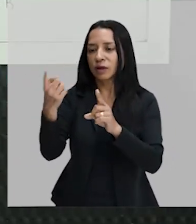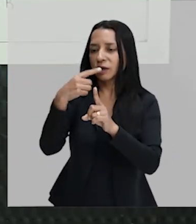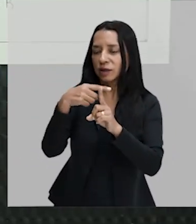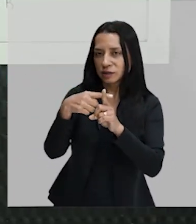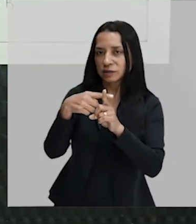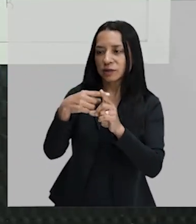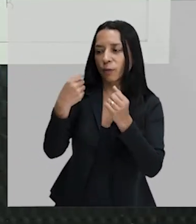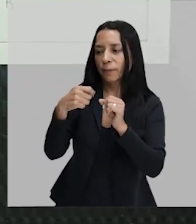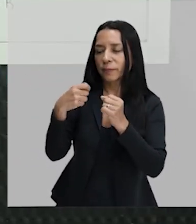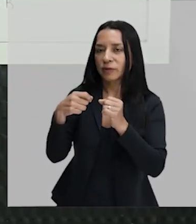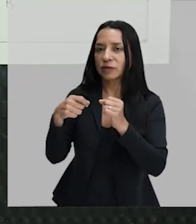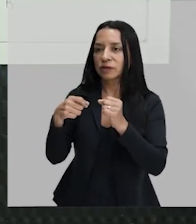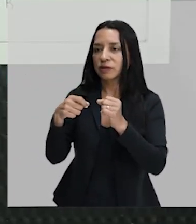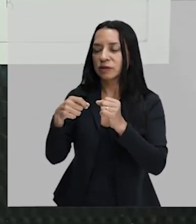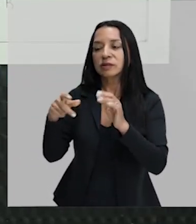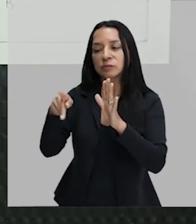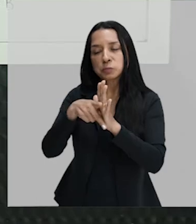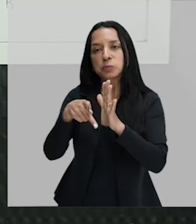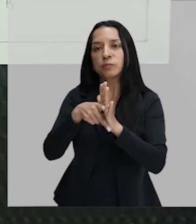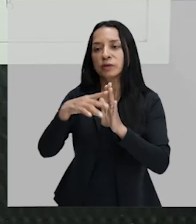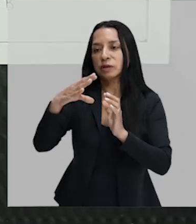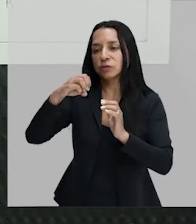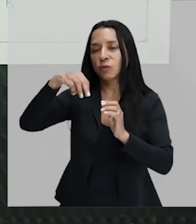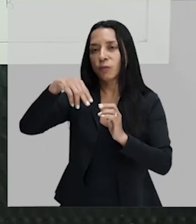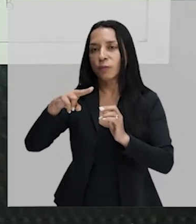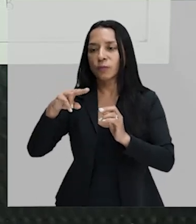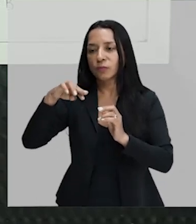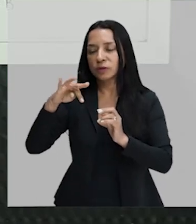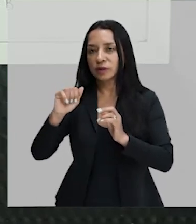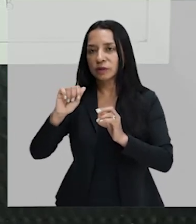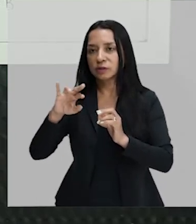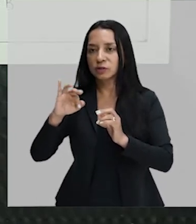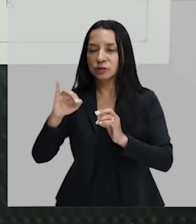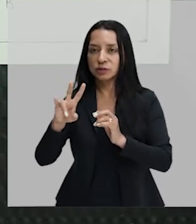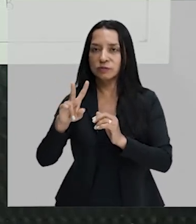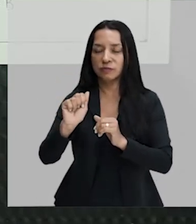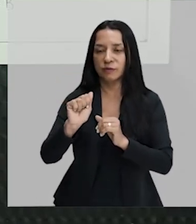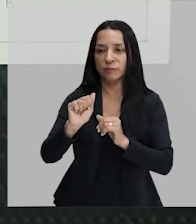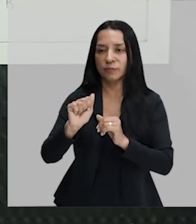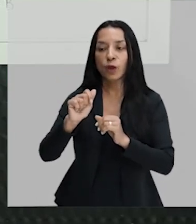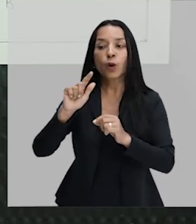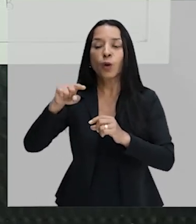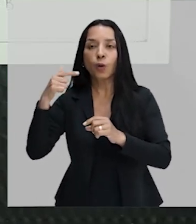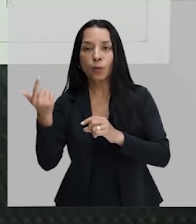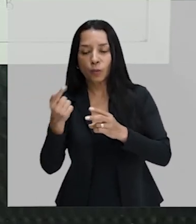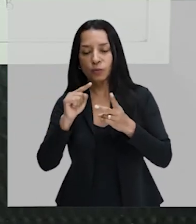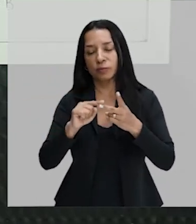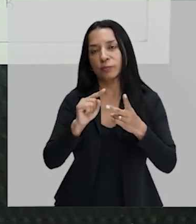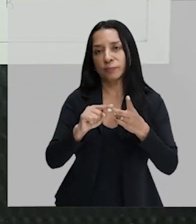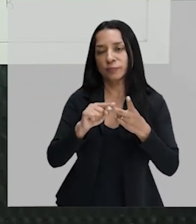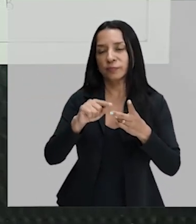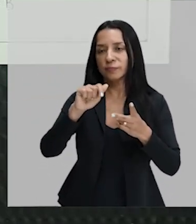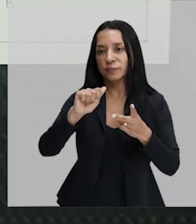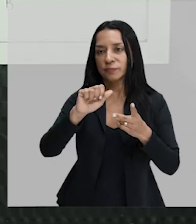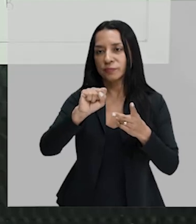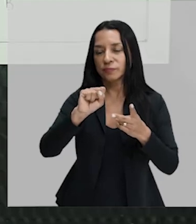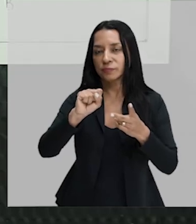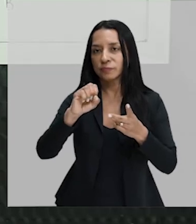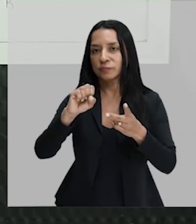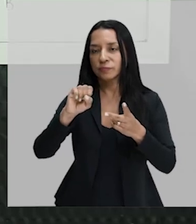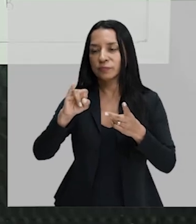comutativa. Certo? Outra propriedade também das matrizes, a propriedade associativa. Olha, se você for